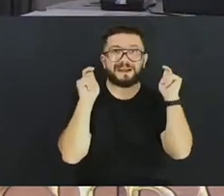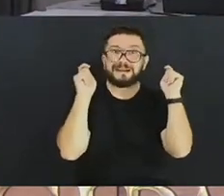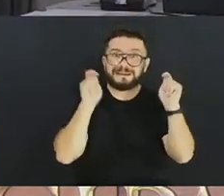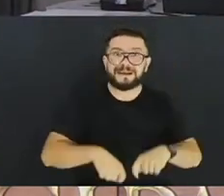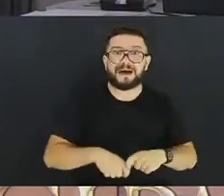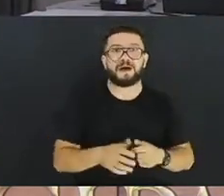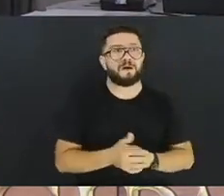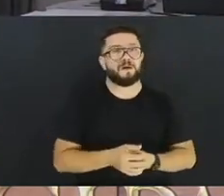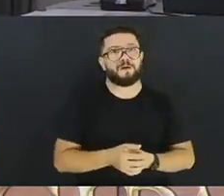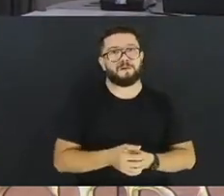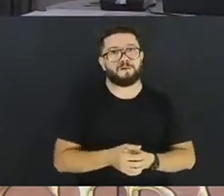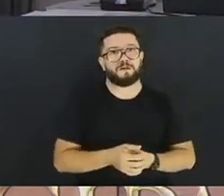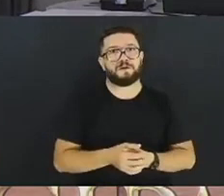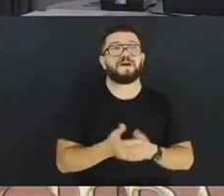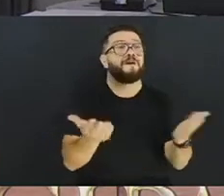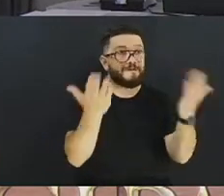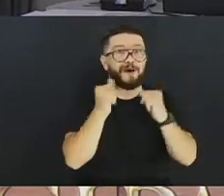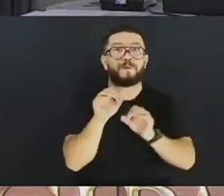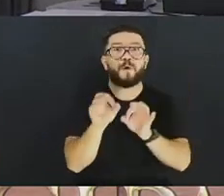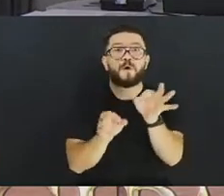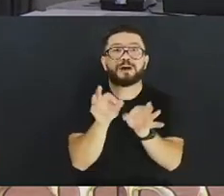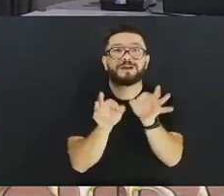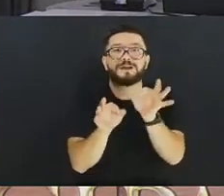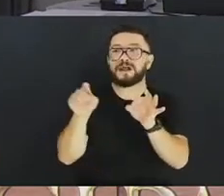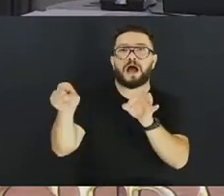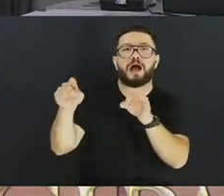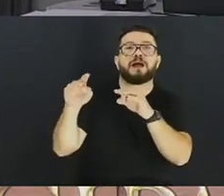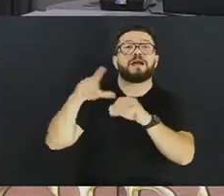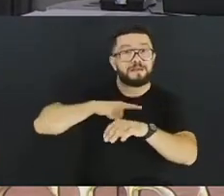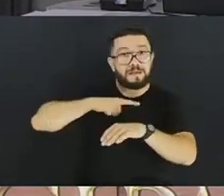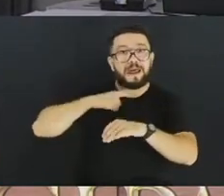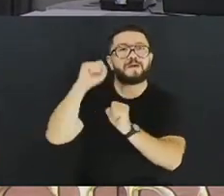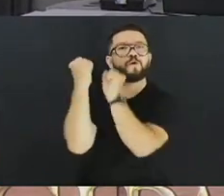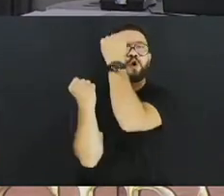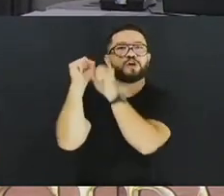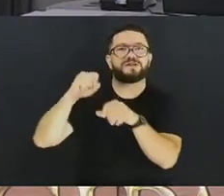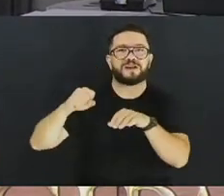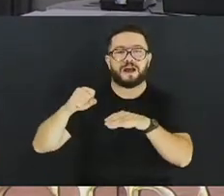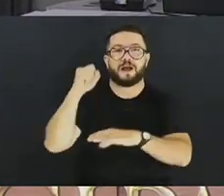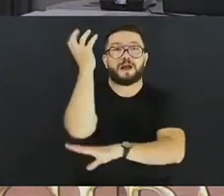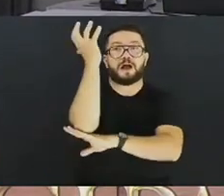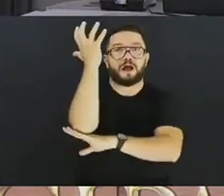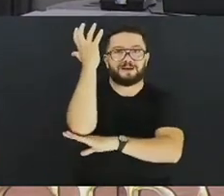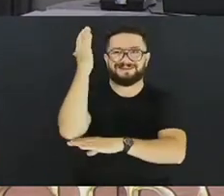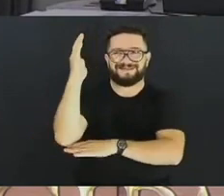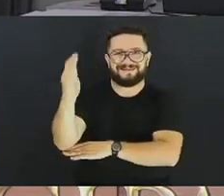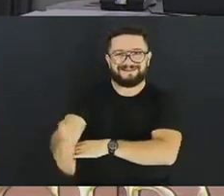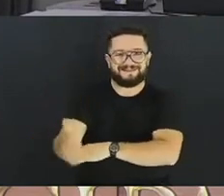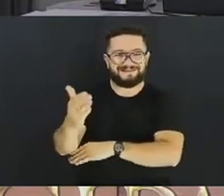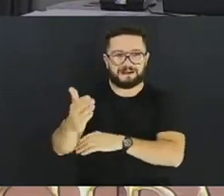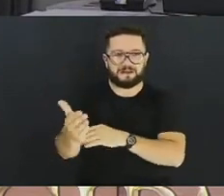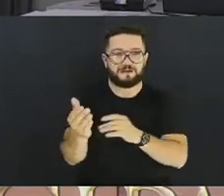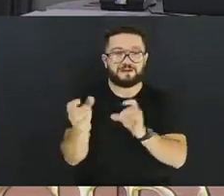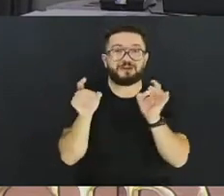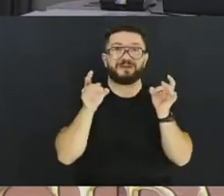uma licitação com algumas serrarias. Quem quer tirar a araucária não quer saber da madeira, ele quer se livrar. Ele